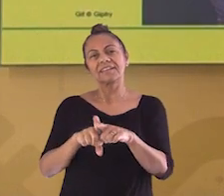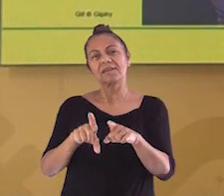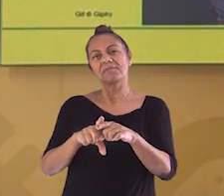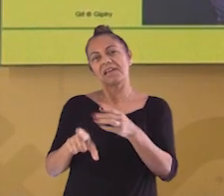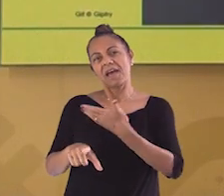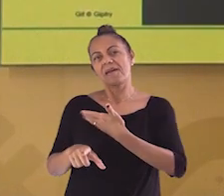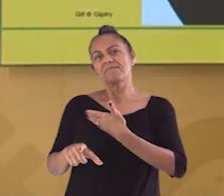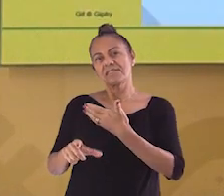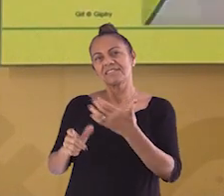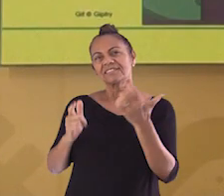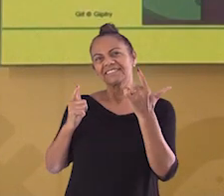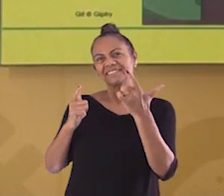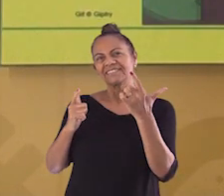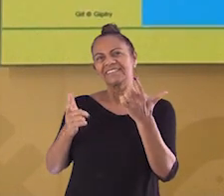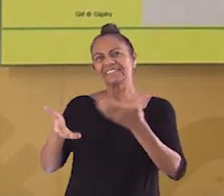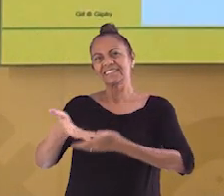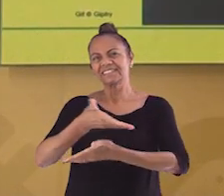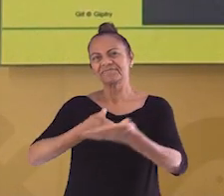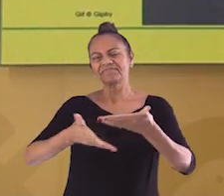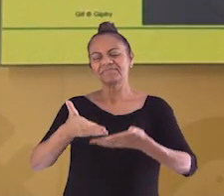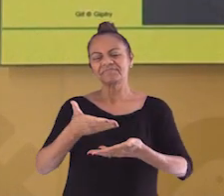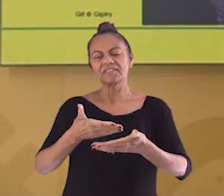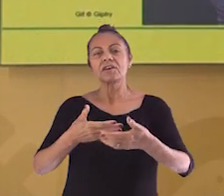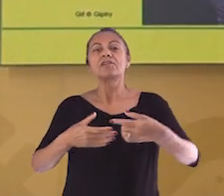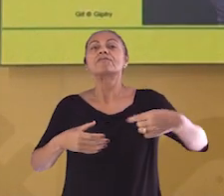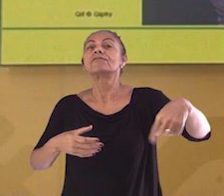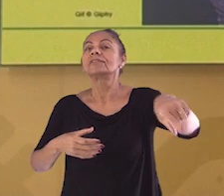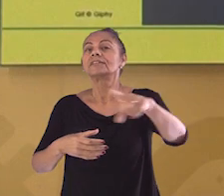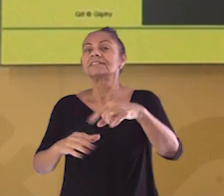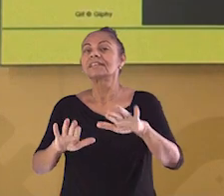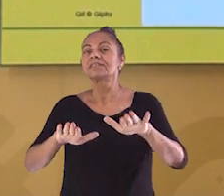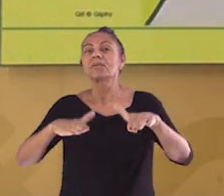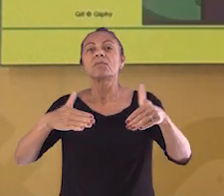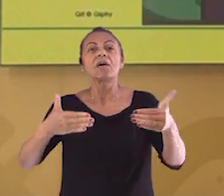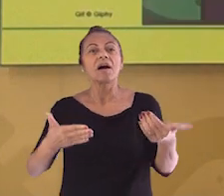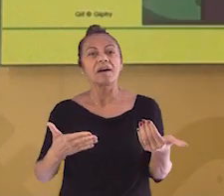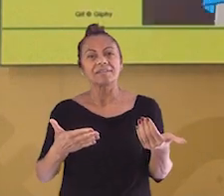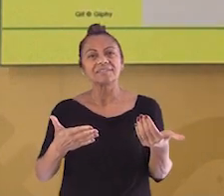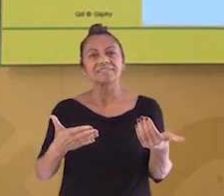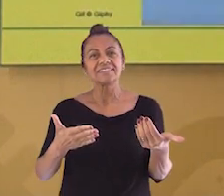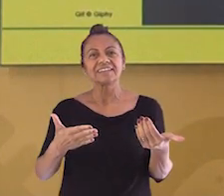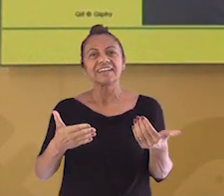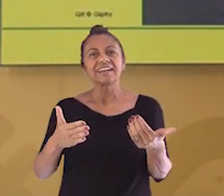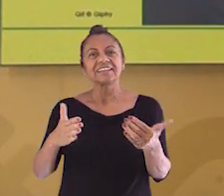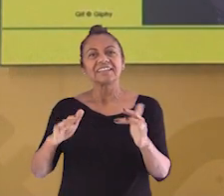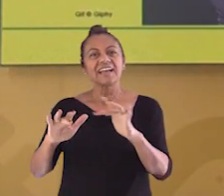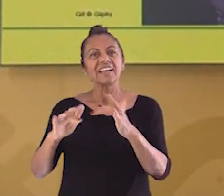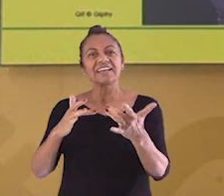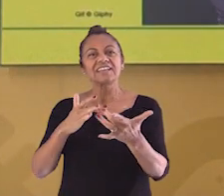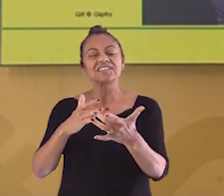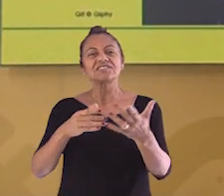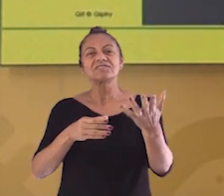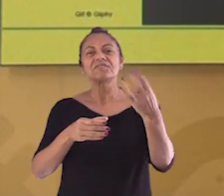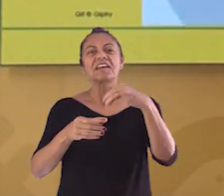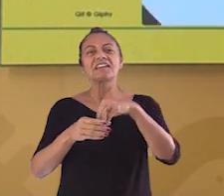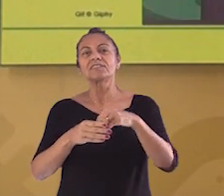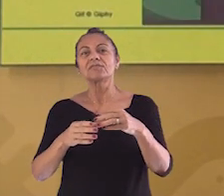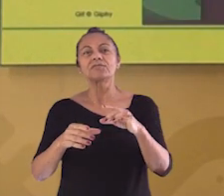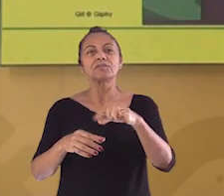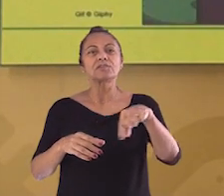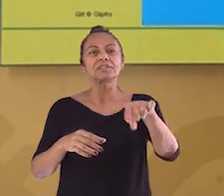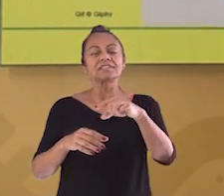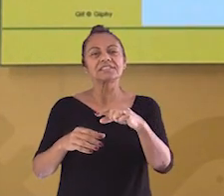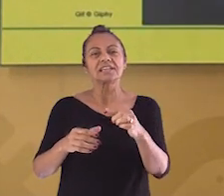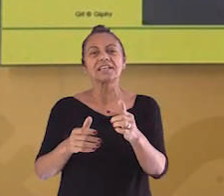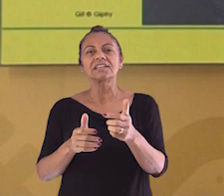meus amigos. E vocês? Quais jogos online vocês costumam jogar com seus amigos? Vocês